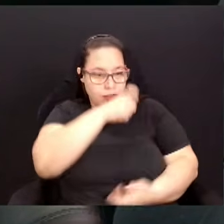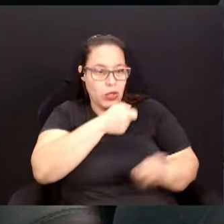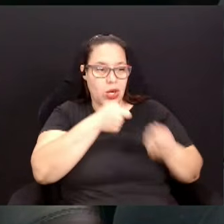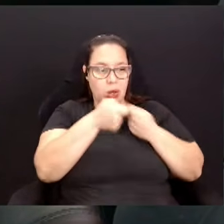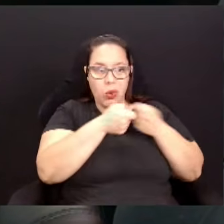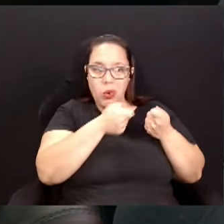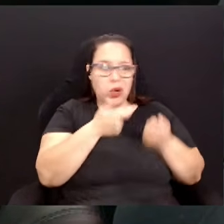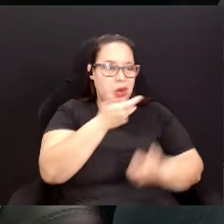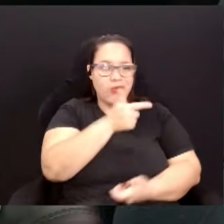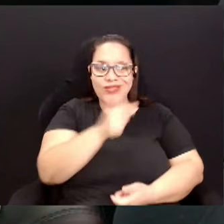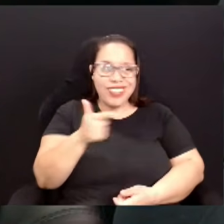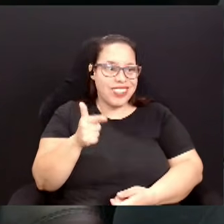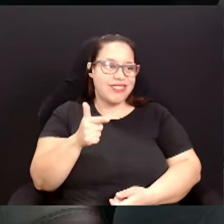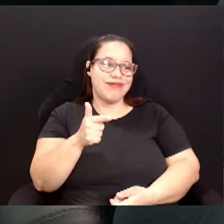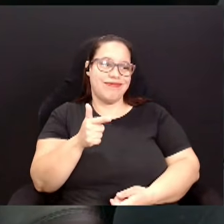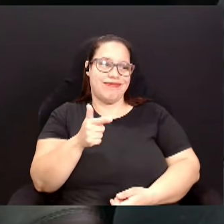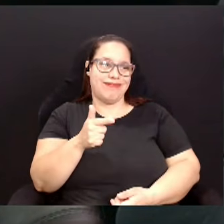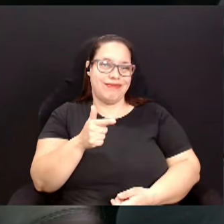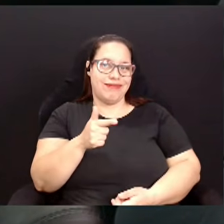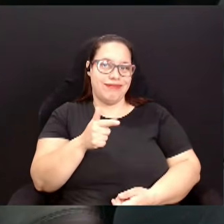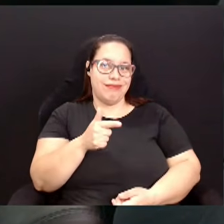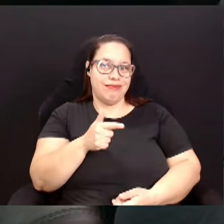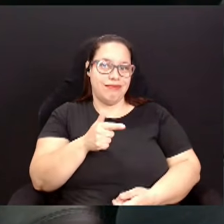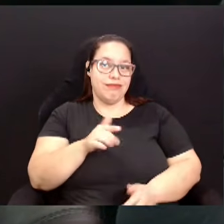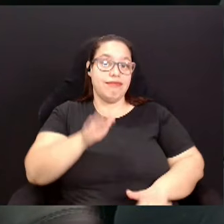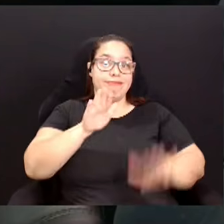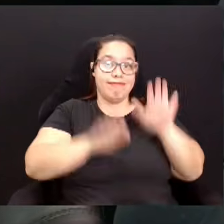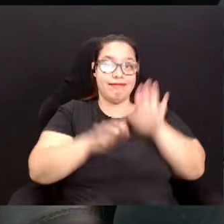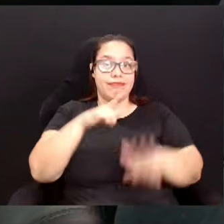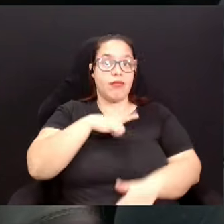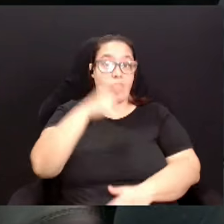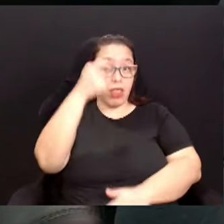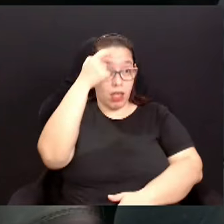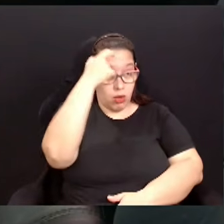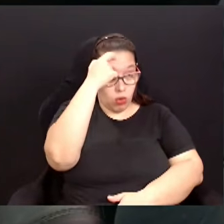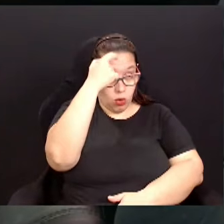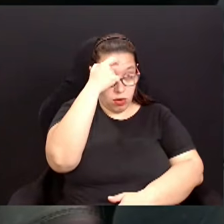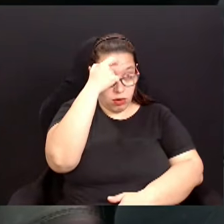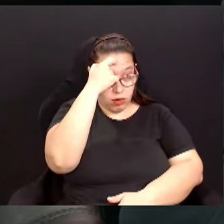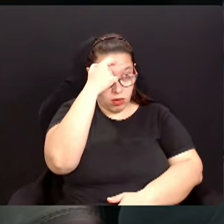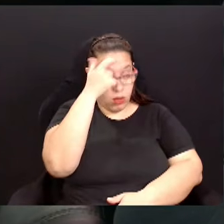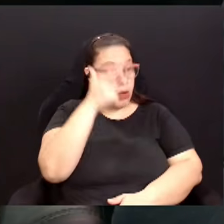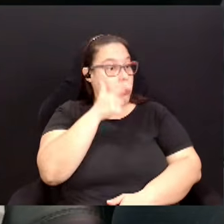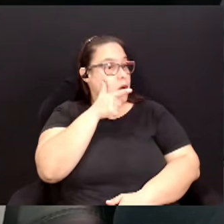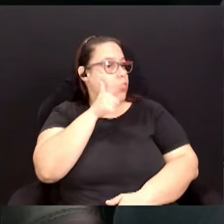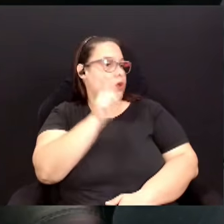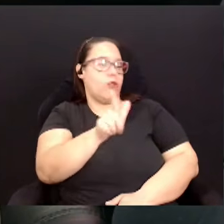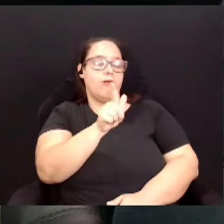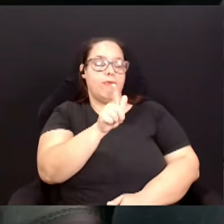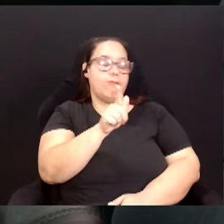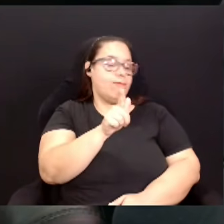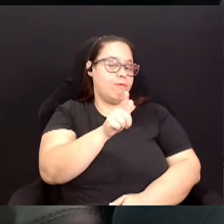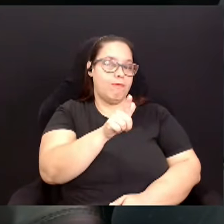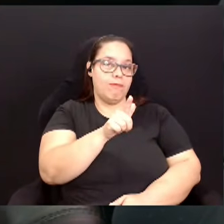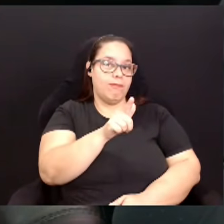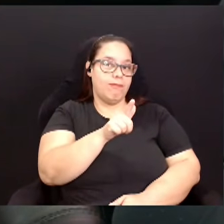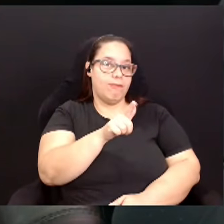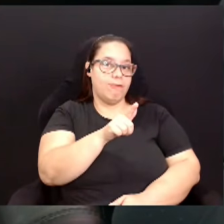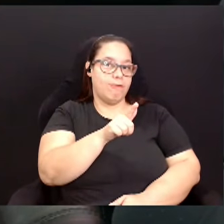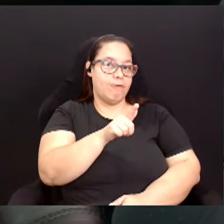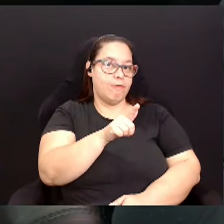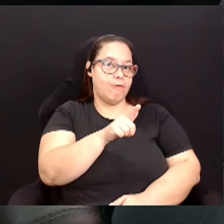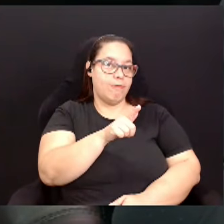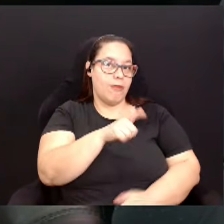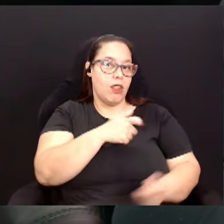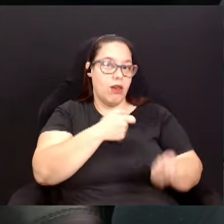Então, às vezes eu tenho consciência, mas eu não consigo, não é algo que eu consiga